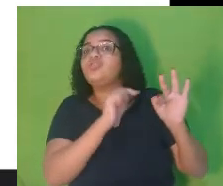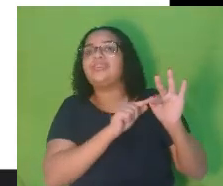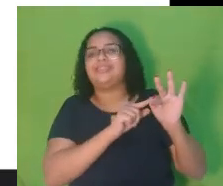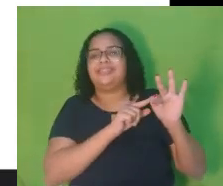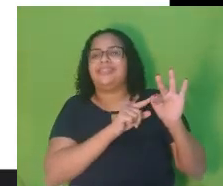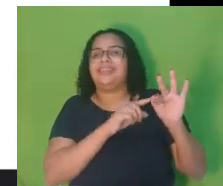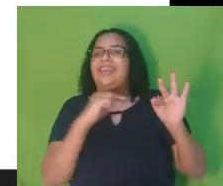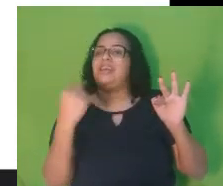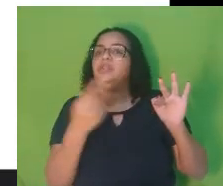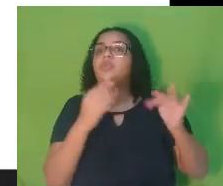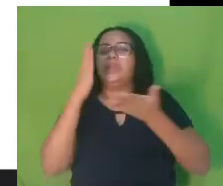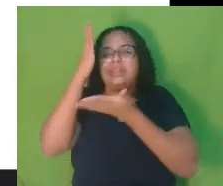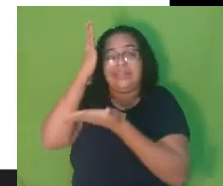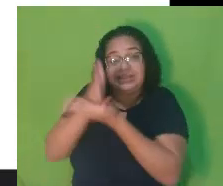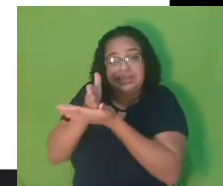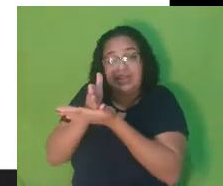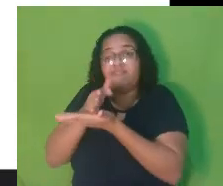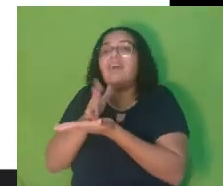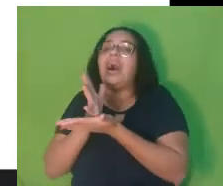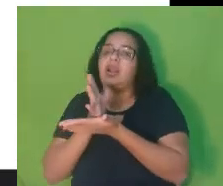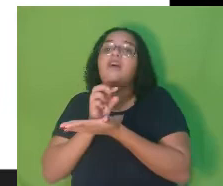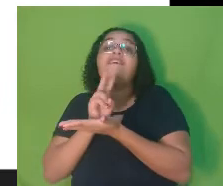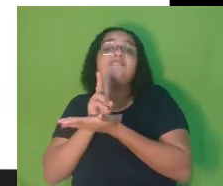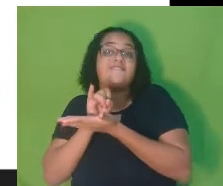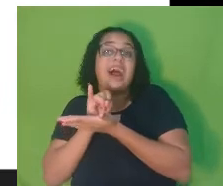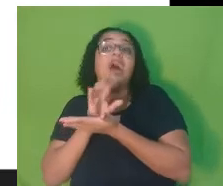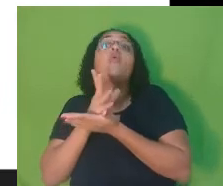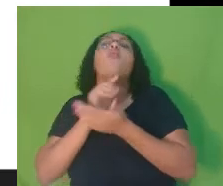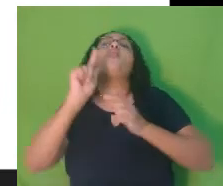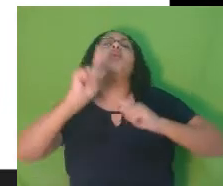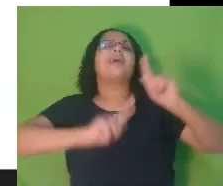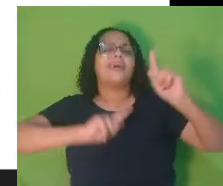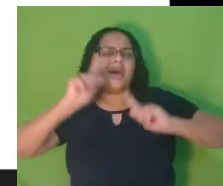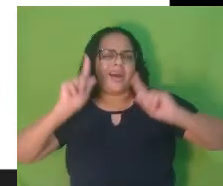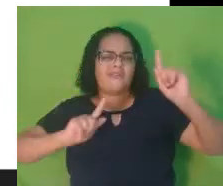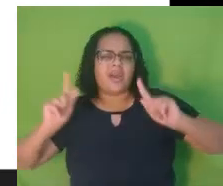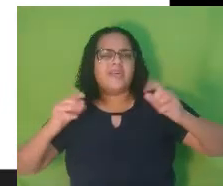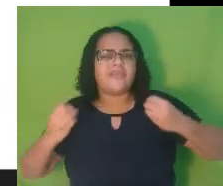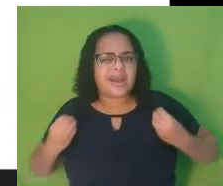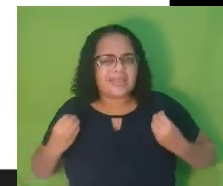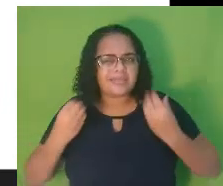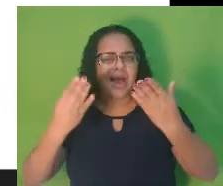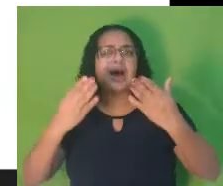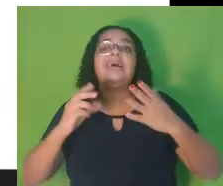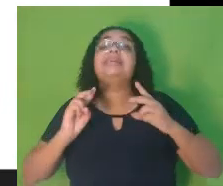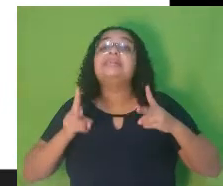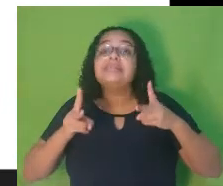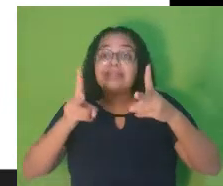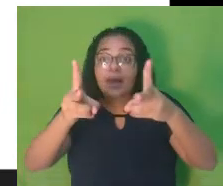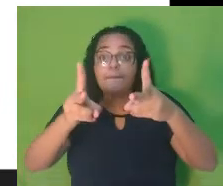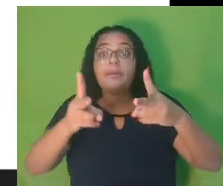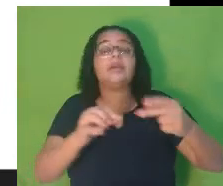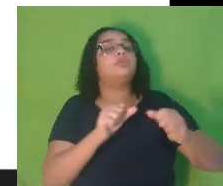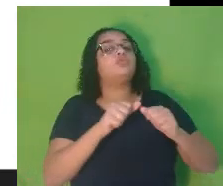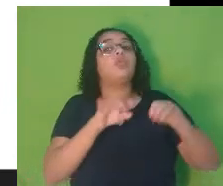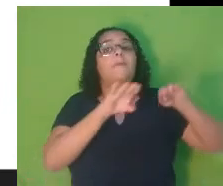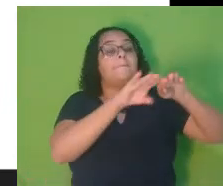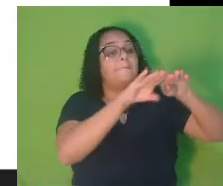função contínua em um intervalo, o seu gráfico vai ser dado sempre por uma